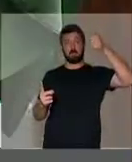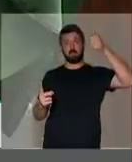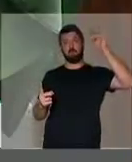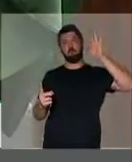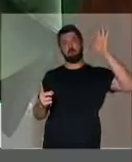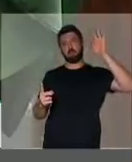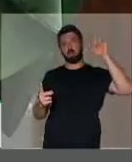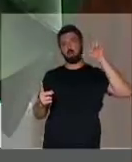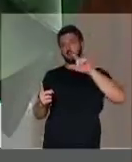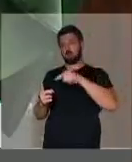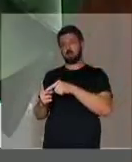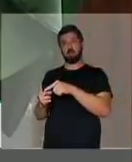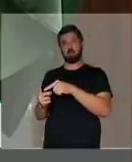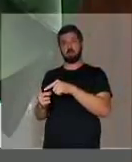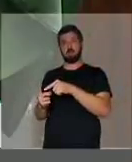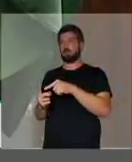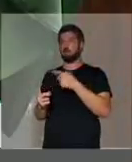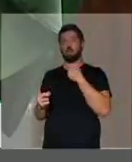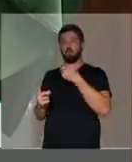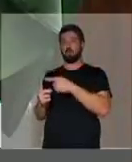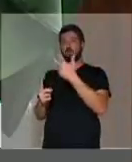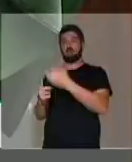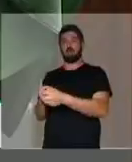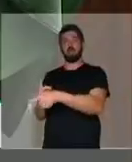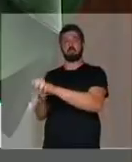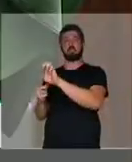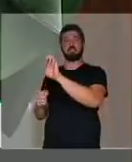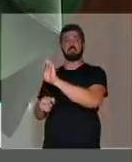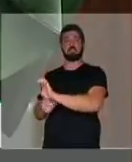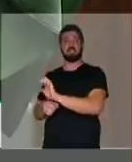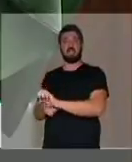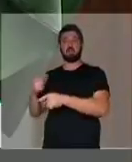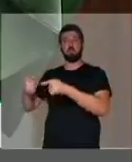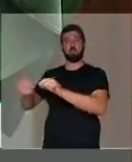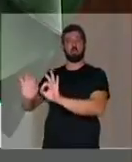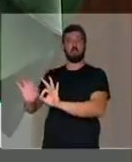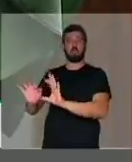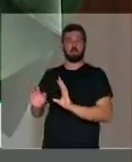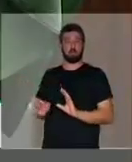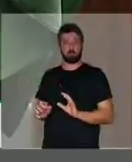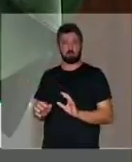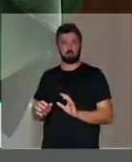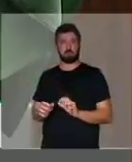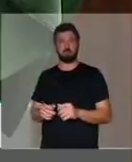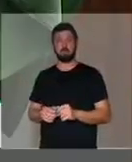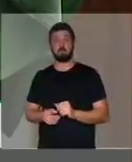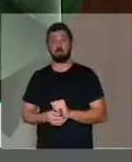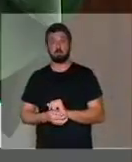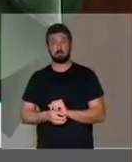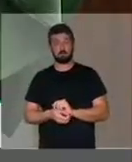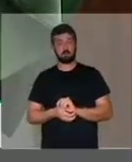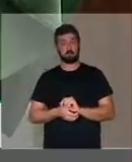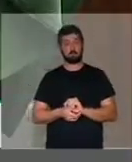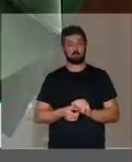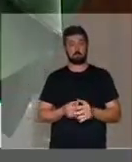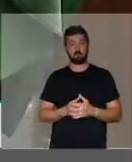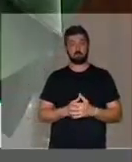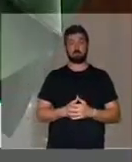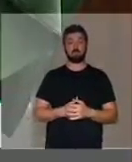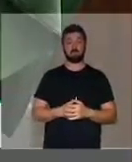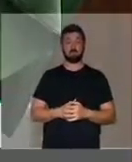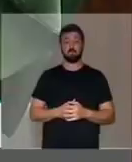federais, de modo que a legislação estadual não apresente obstáculos a medidas necessárias à execução da